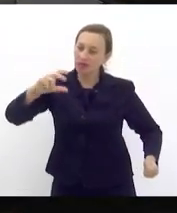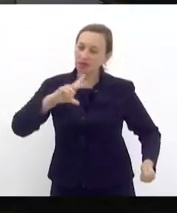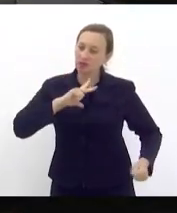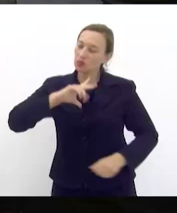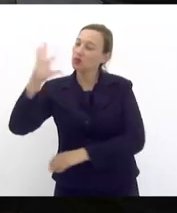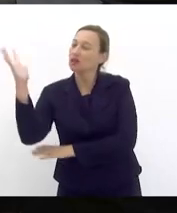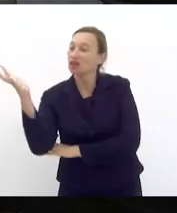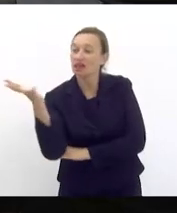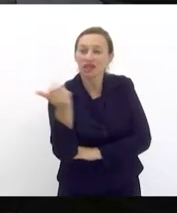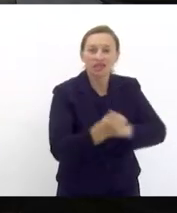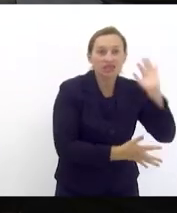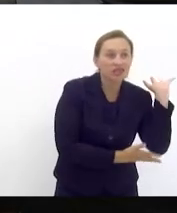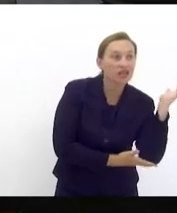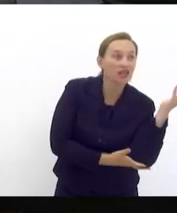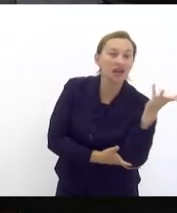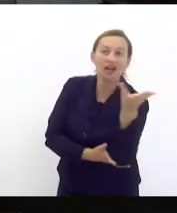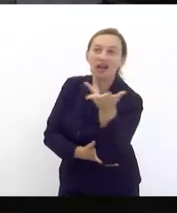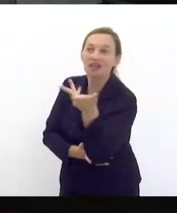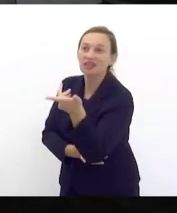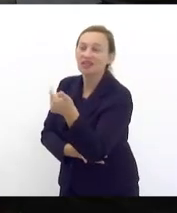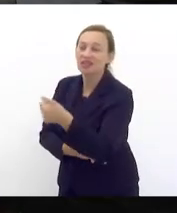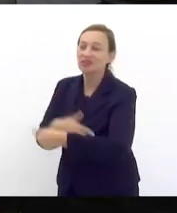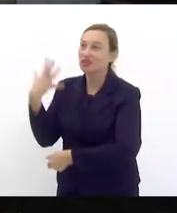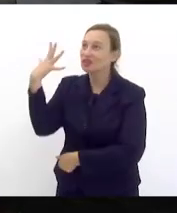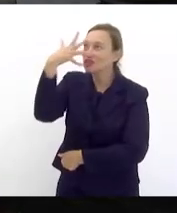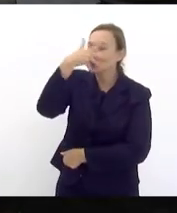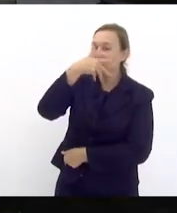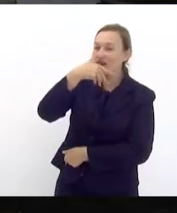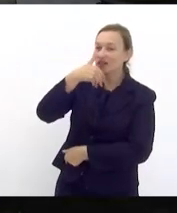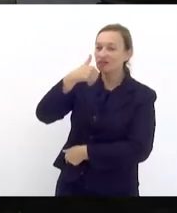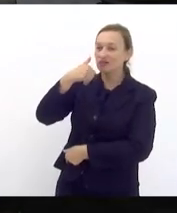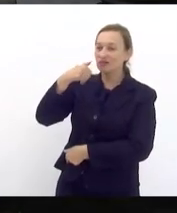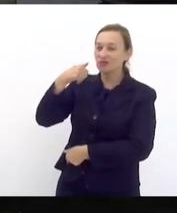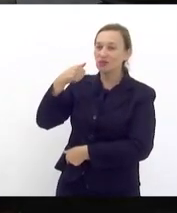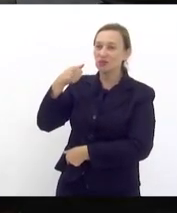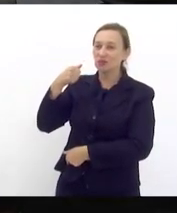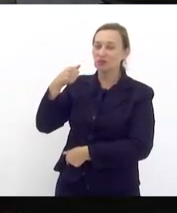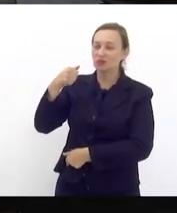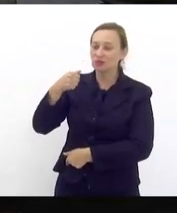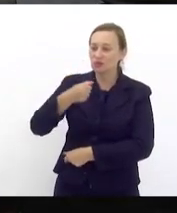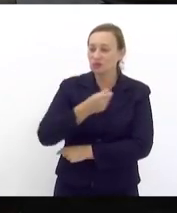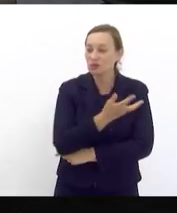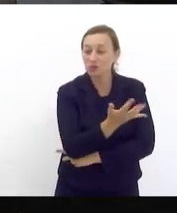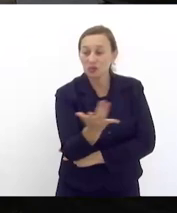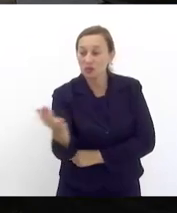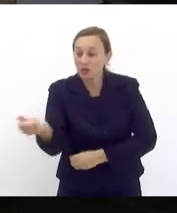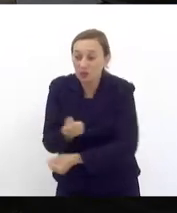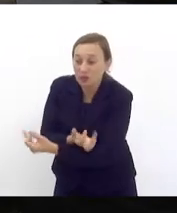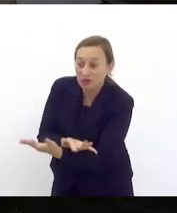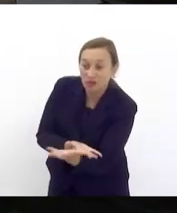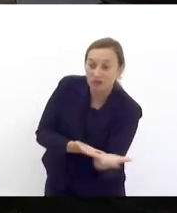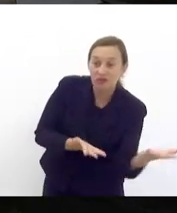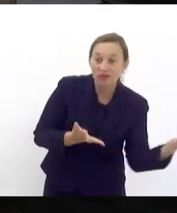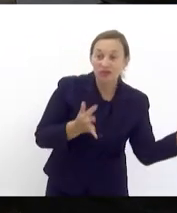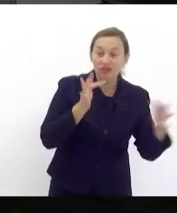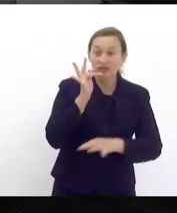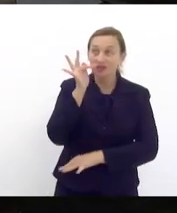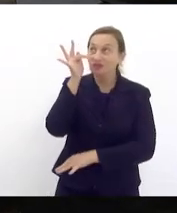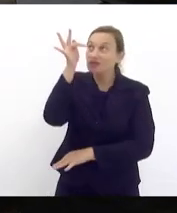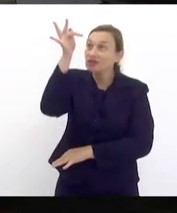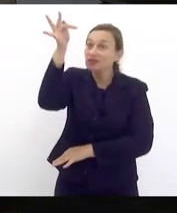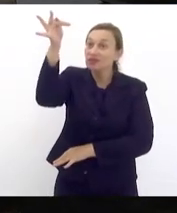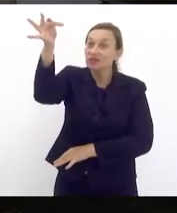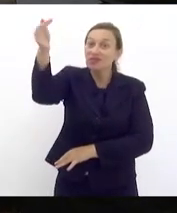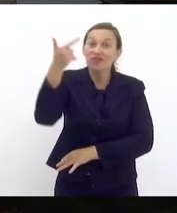própria natureza, és bela, és forte, pálido, colosso, e o teu futuro espelha